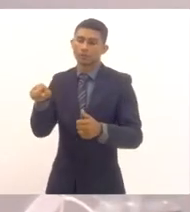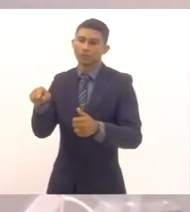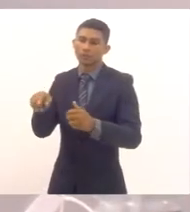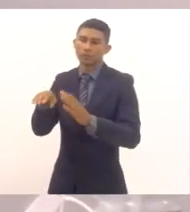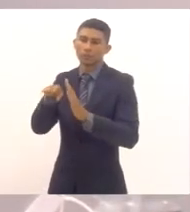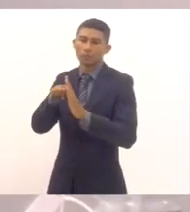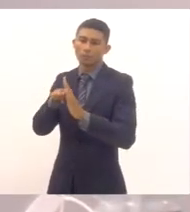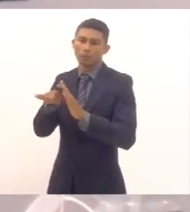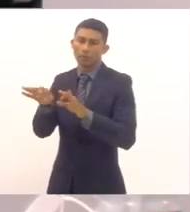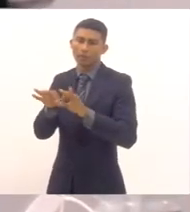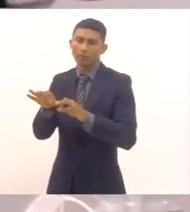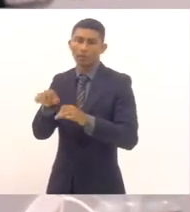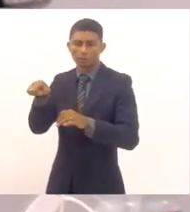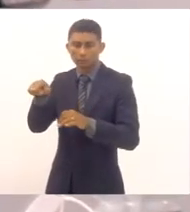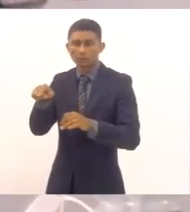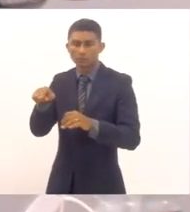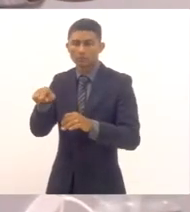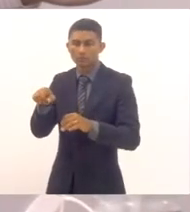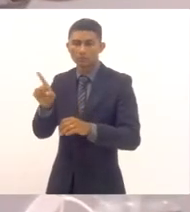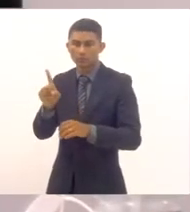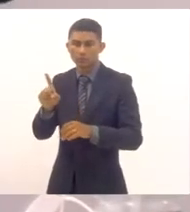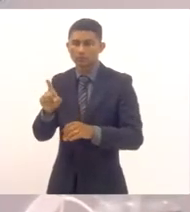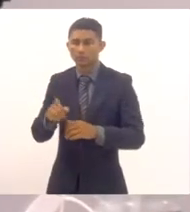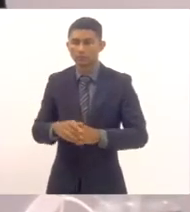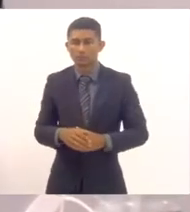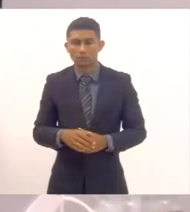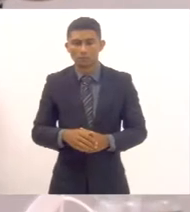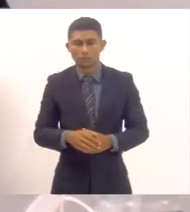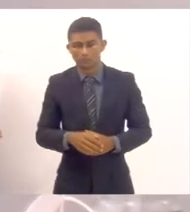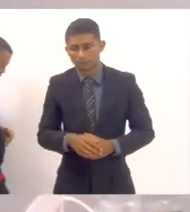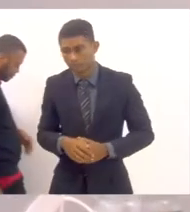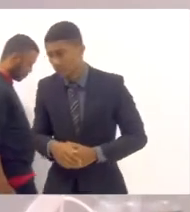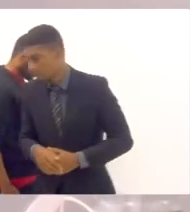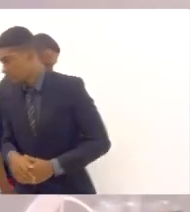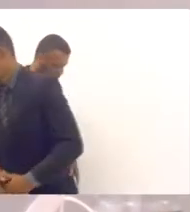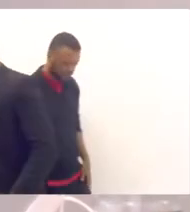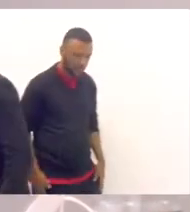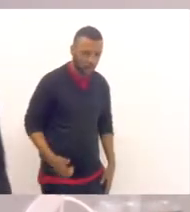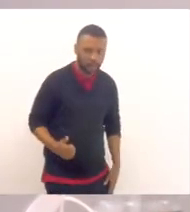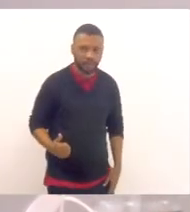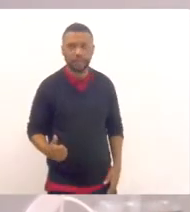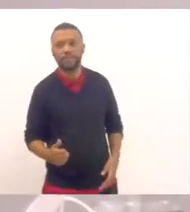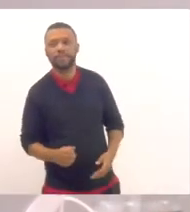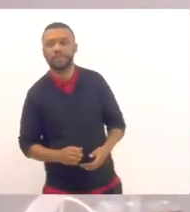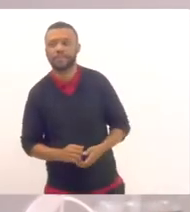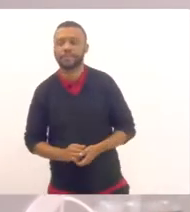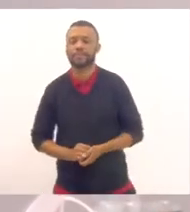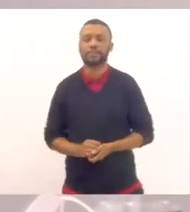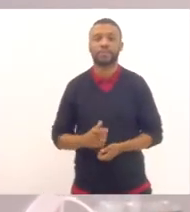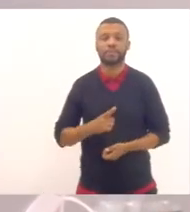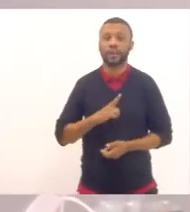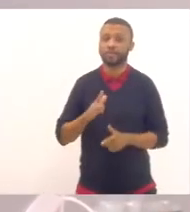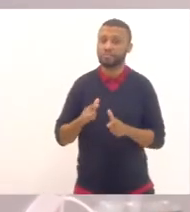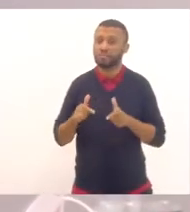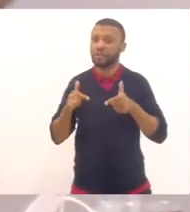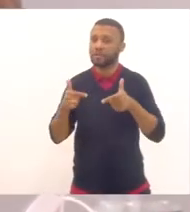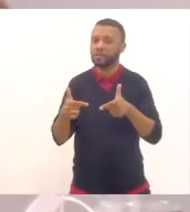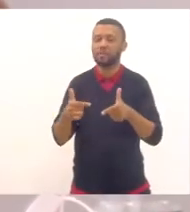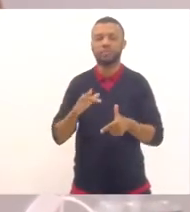ao tenente-coronel nem e nem é a estação segura É uma outra forma outro força-tarefa